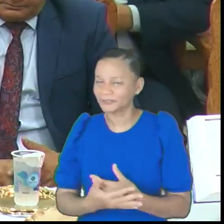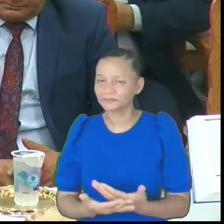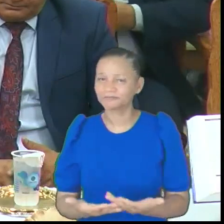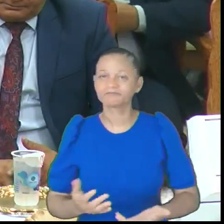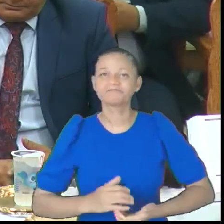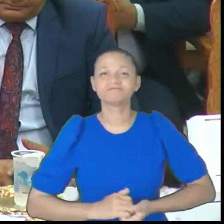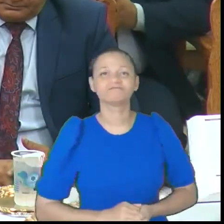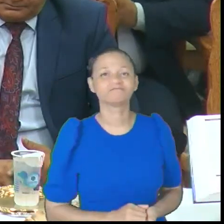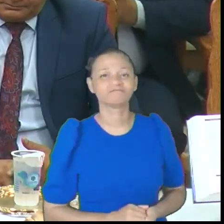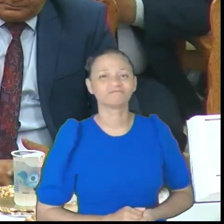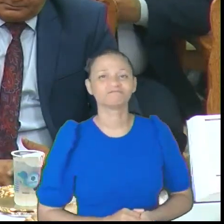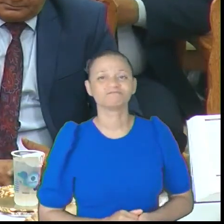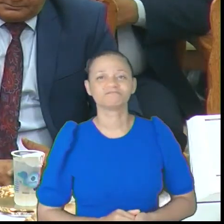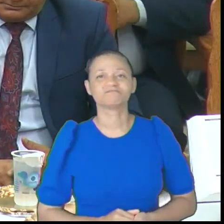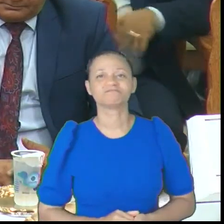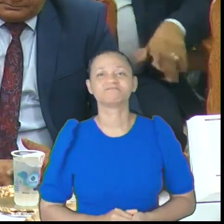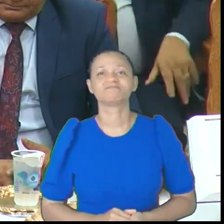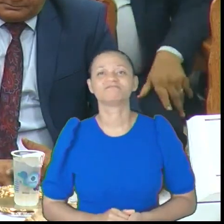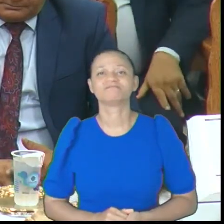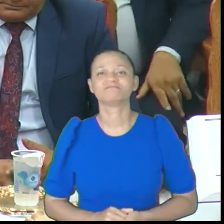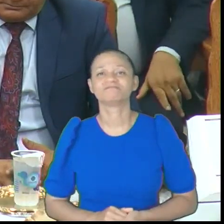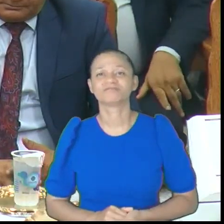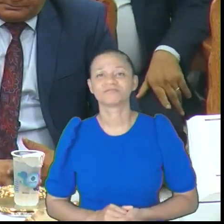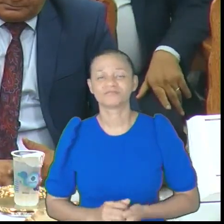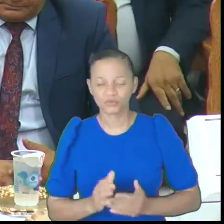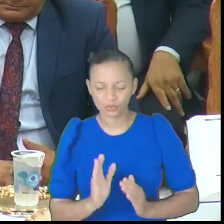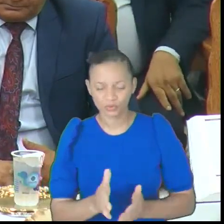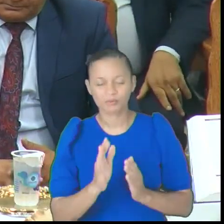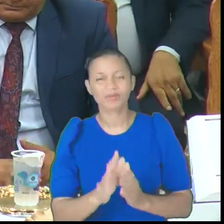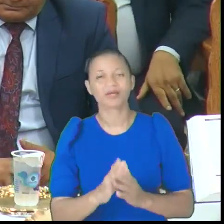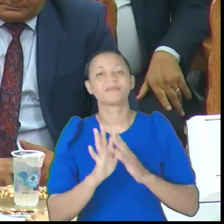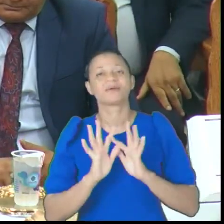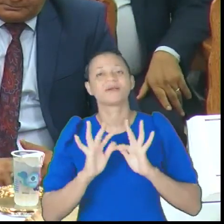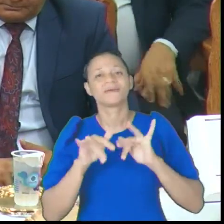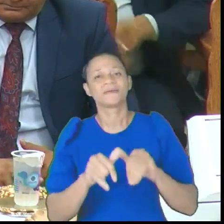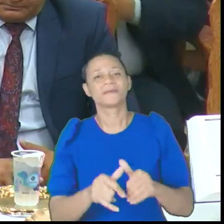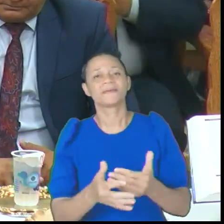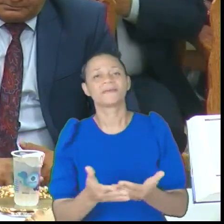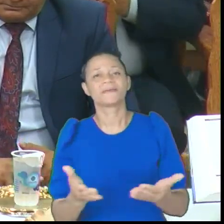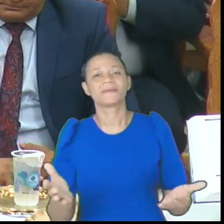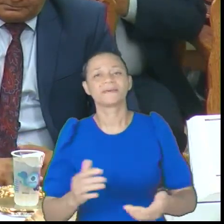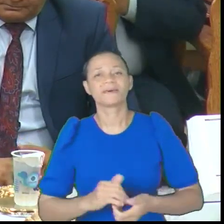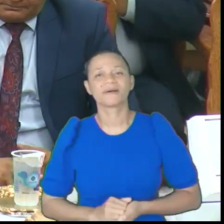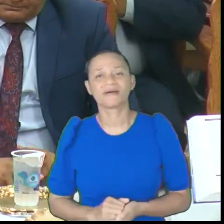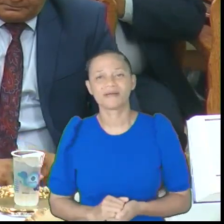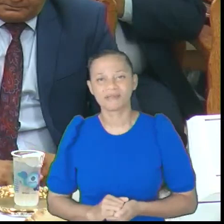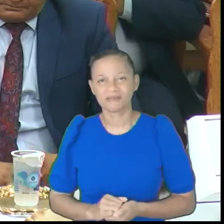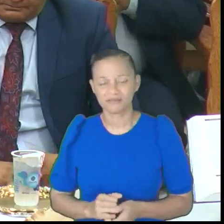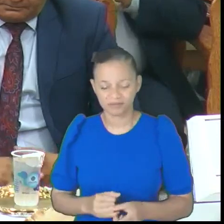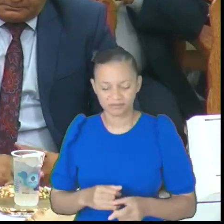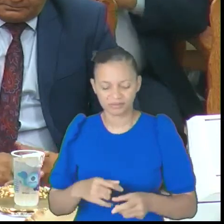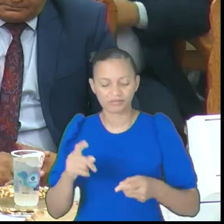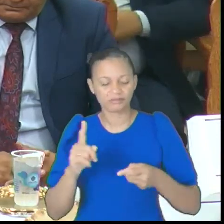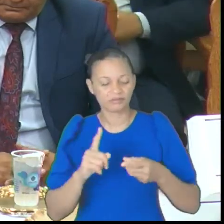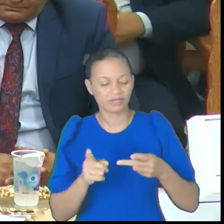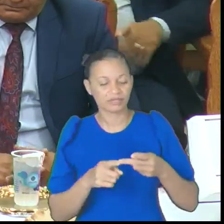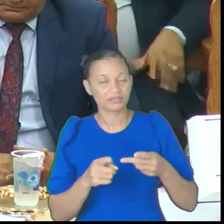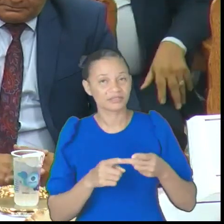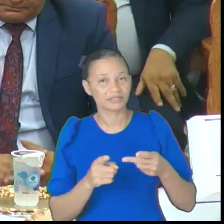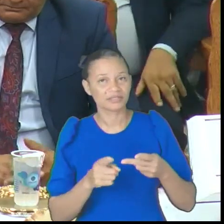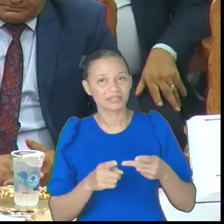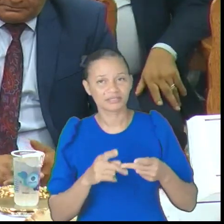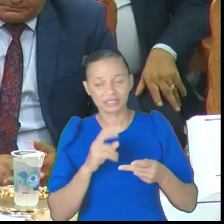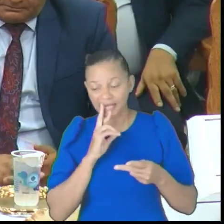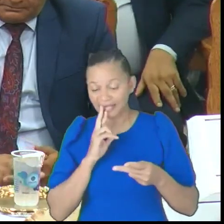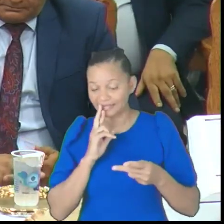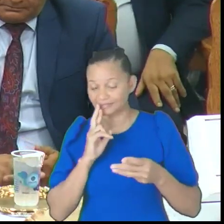Vou caminhando para a conclusão. falando sobre a segunda mensagem em resposta